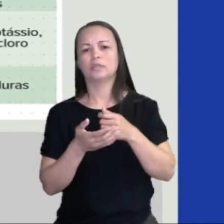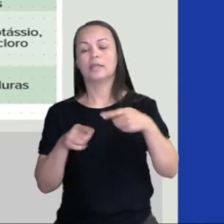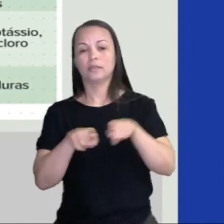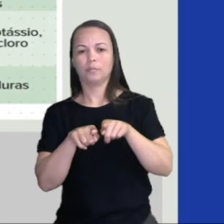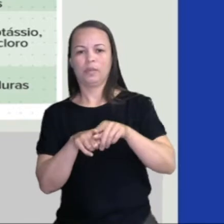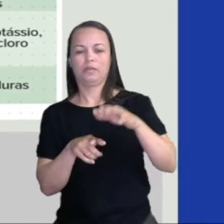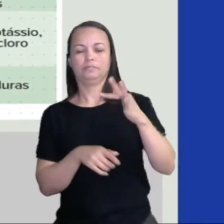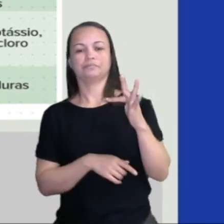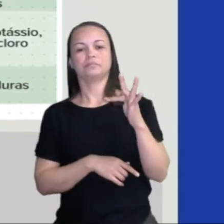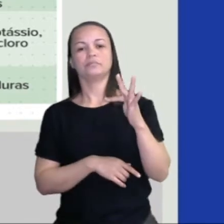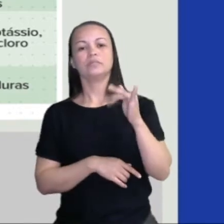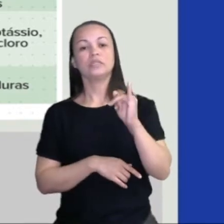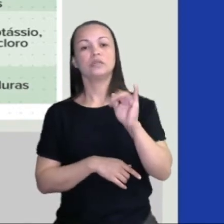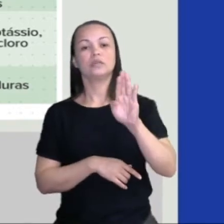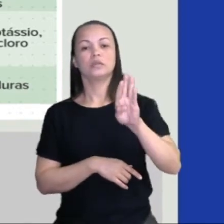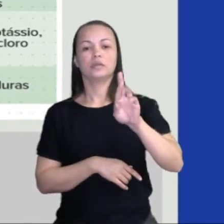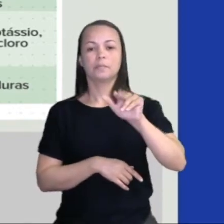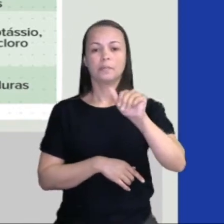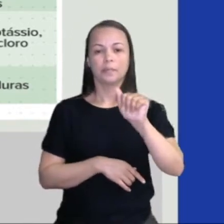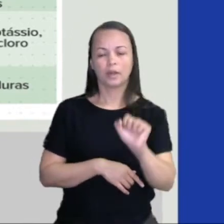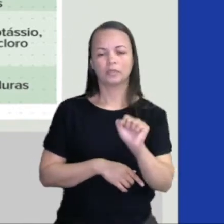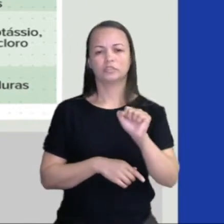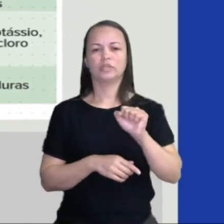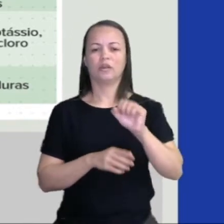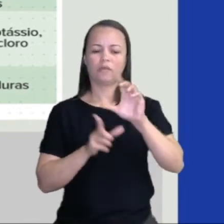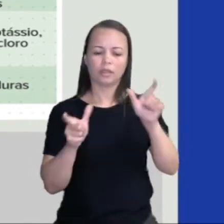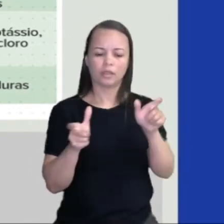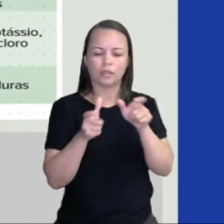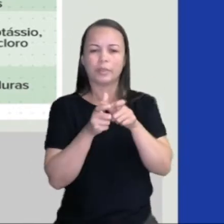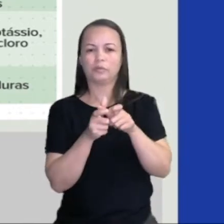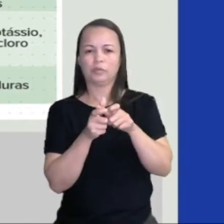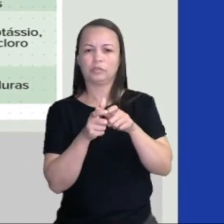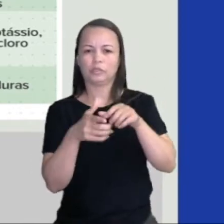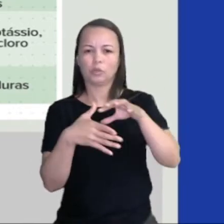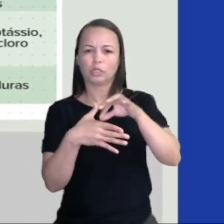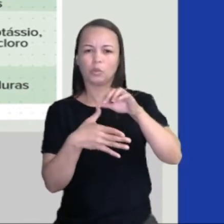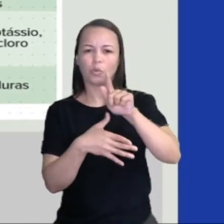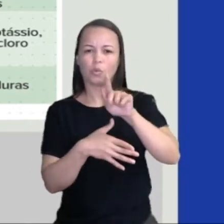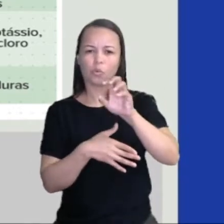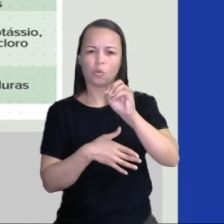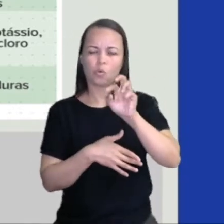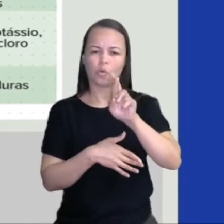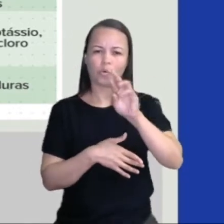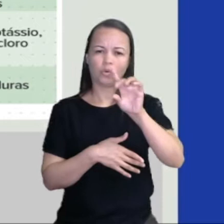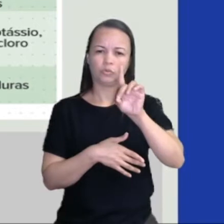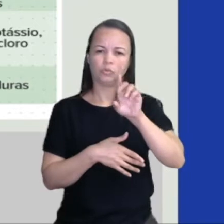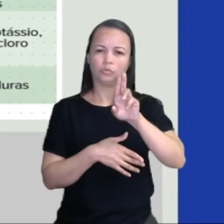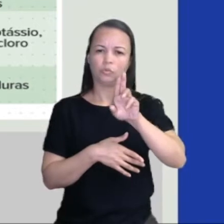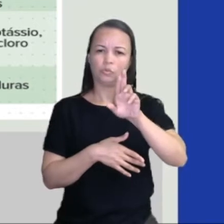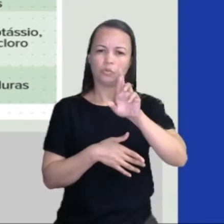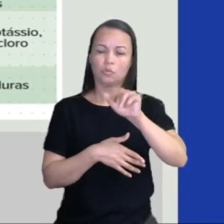aqui ela vai diminuir a absorção de gordura, e isso com certeza vai impactar muito